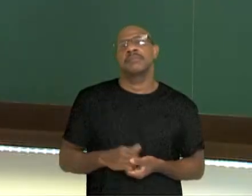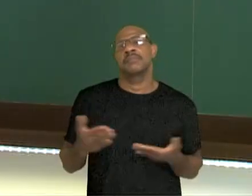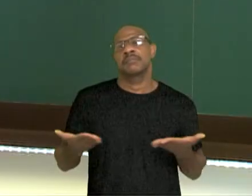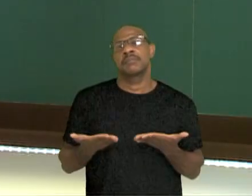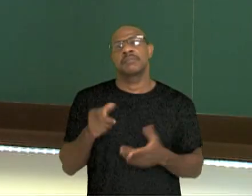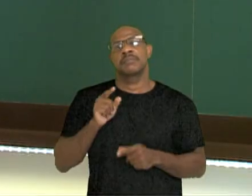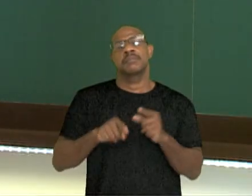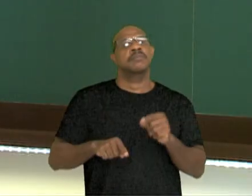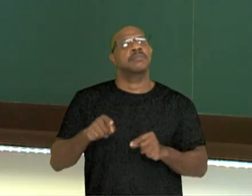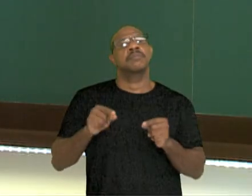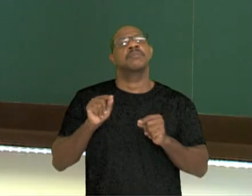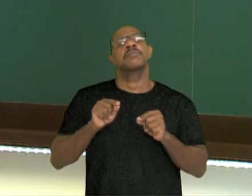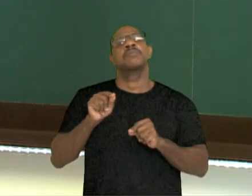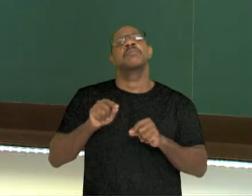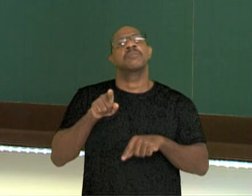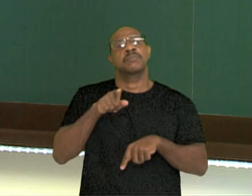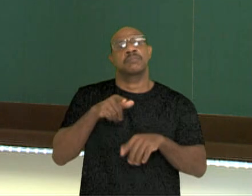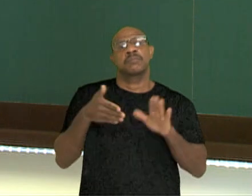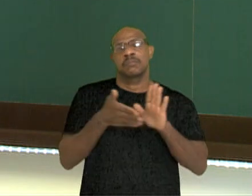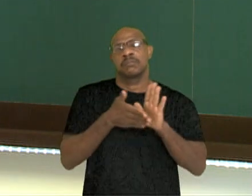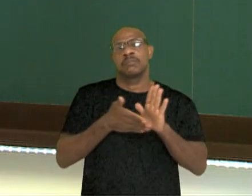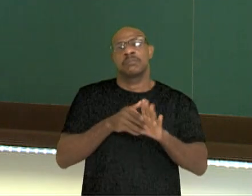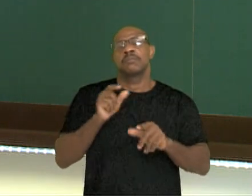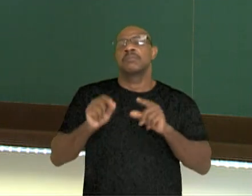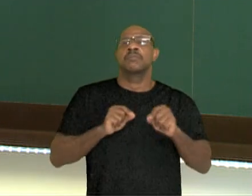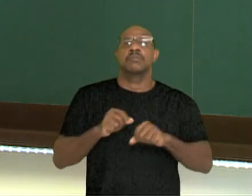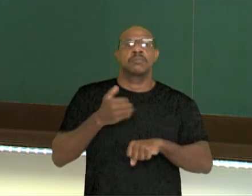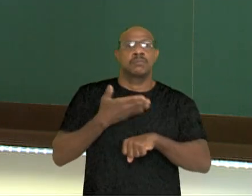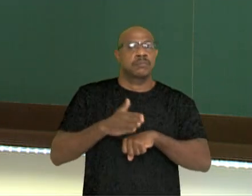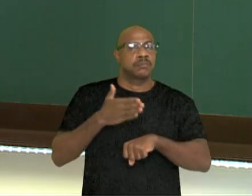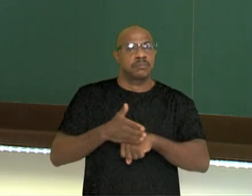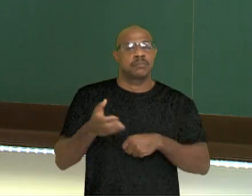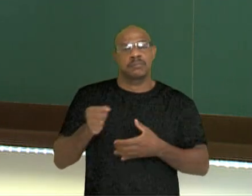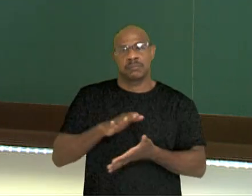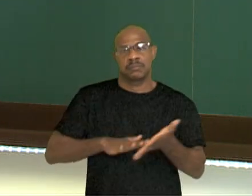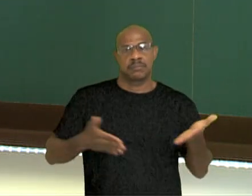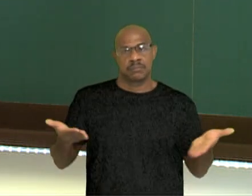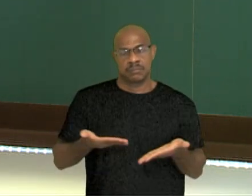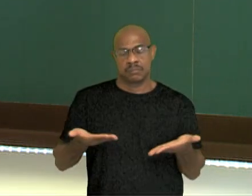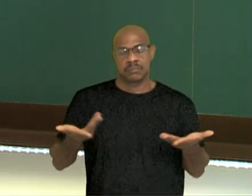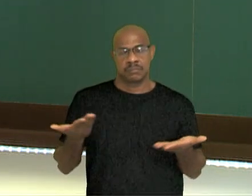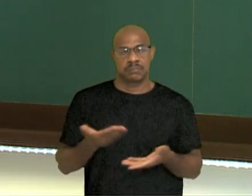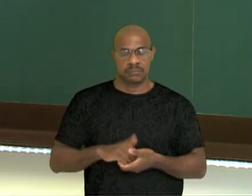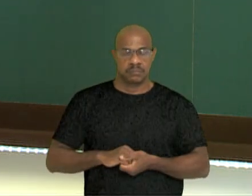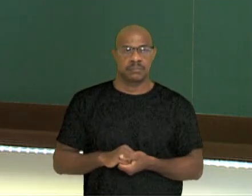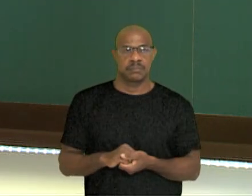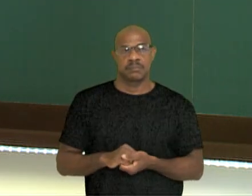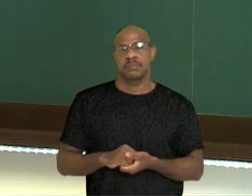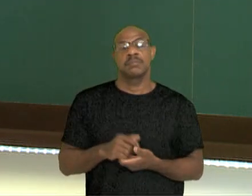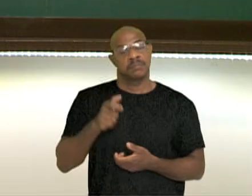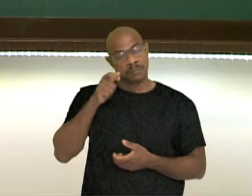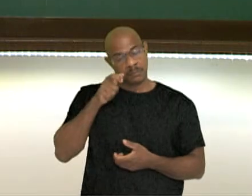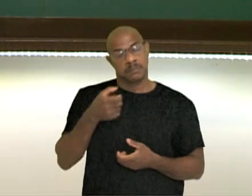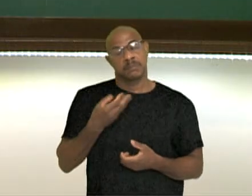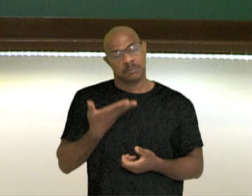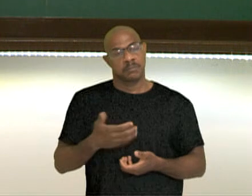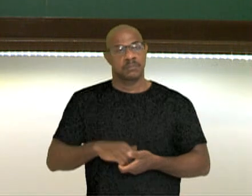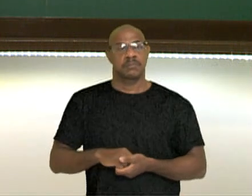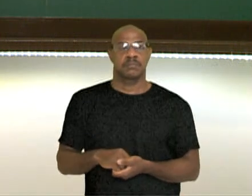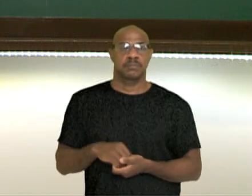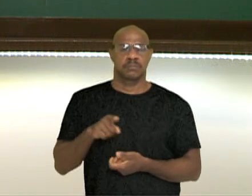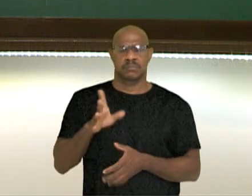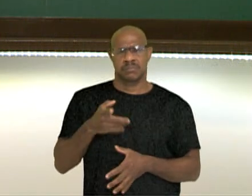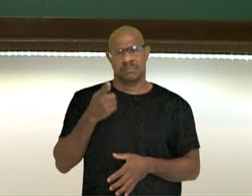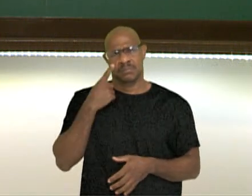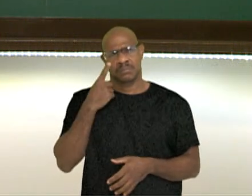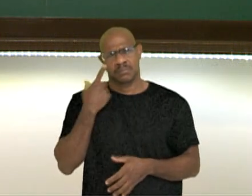Agora a gente vai propor aqui para vocês uma atividade mão na massa, né? Uma coisa bem interessante. Não sei se você já